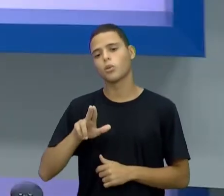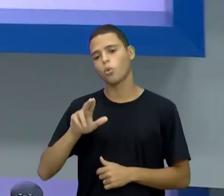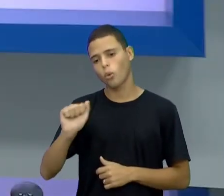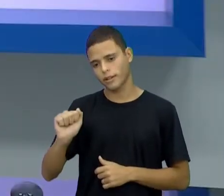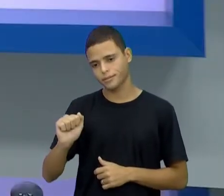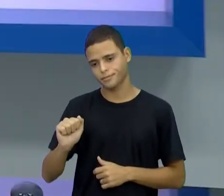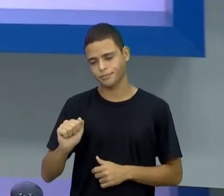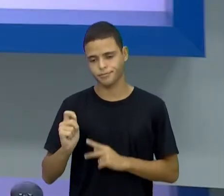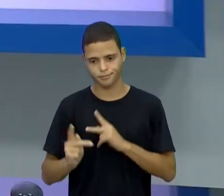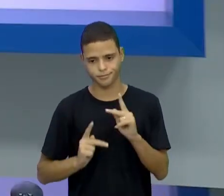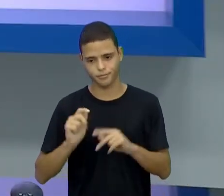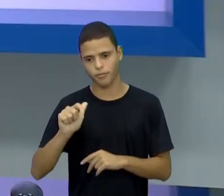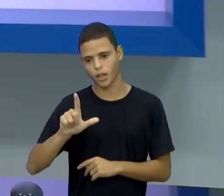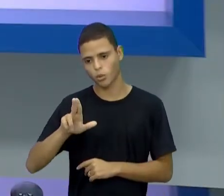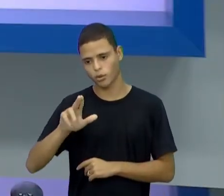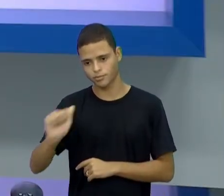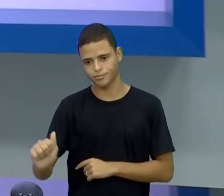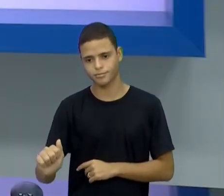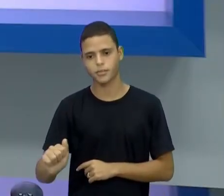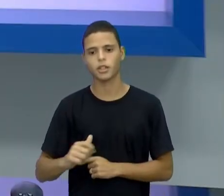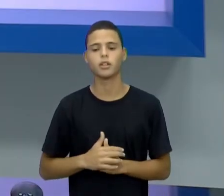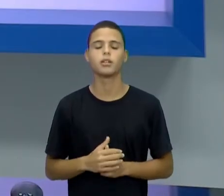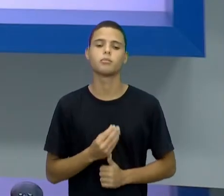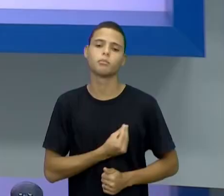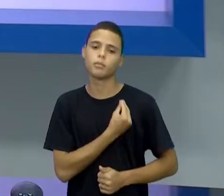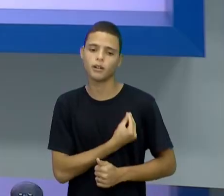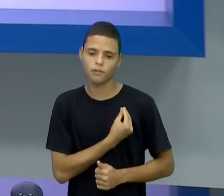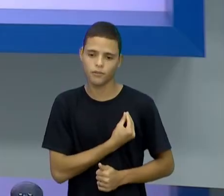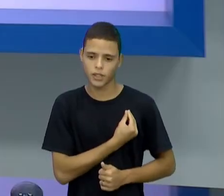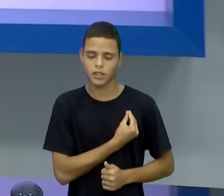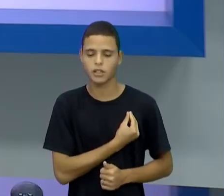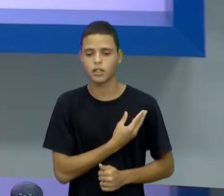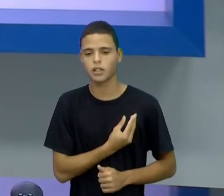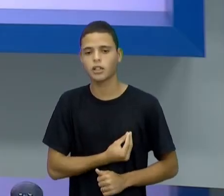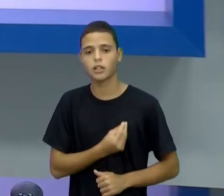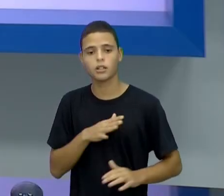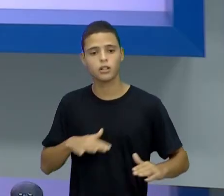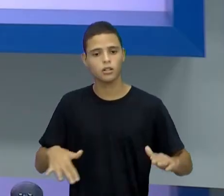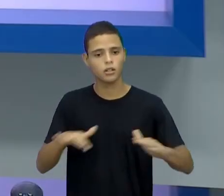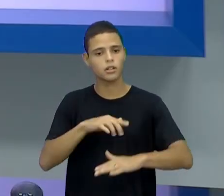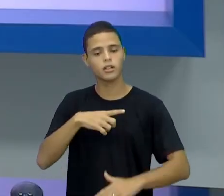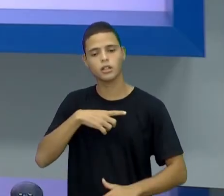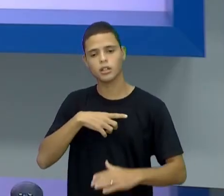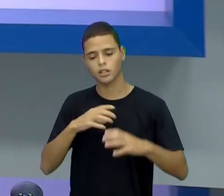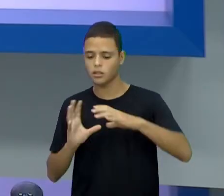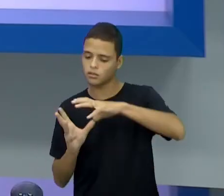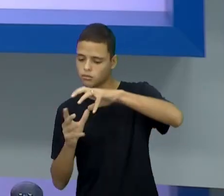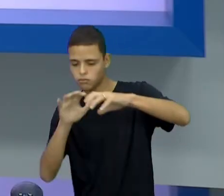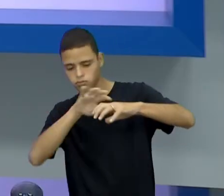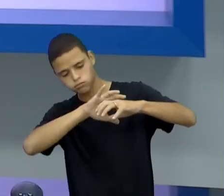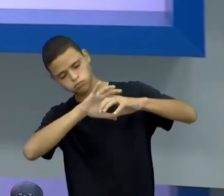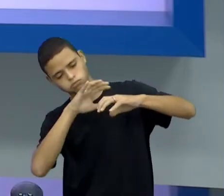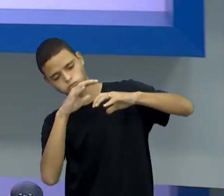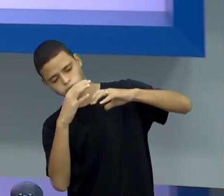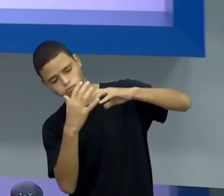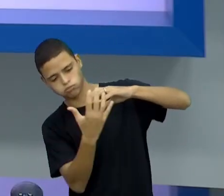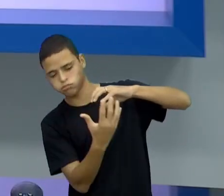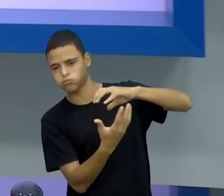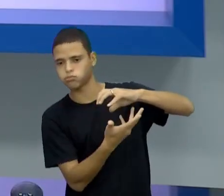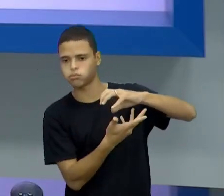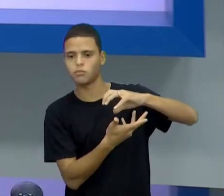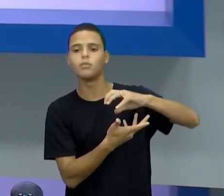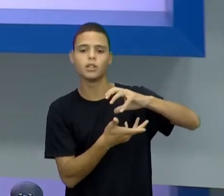para a nossa vida, né, para a vida dos seres vivos. Tem a camada de ozônio, né, que faz lá o filtro das